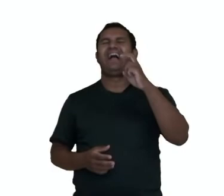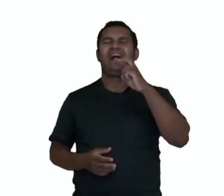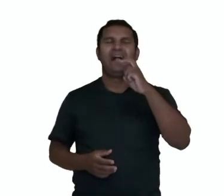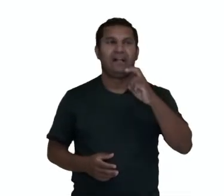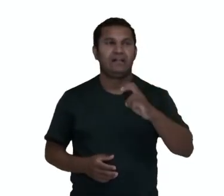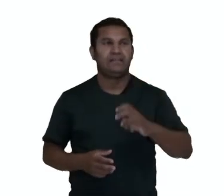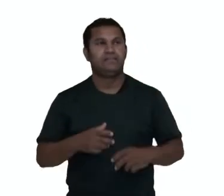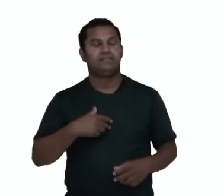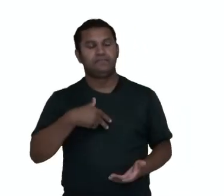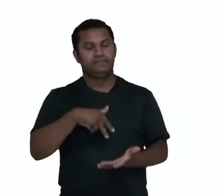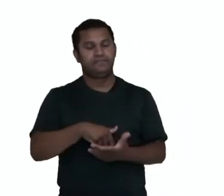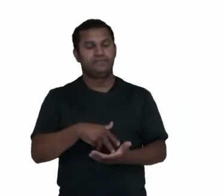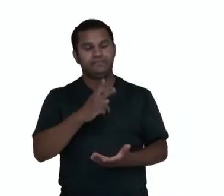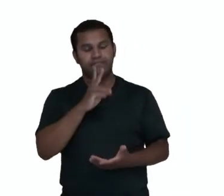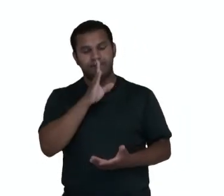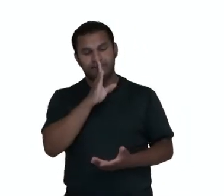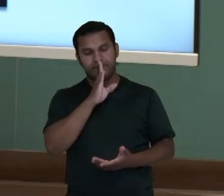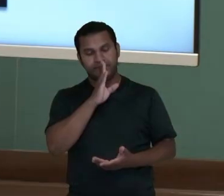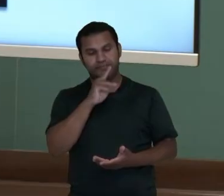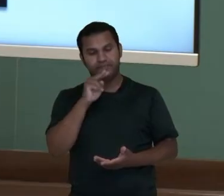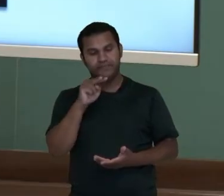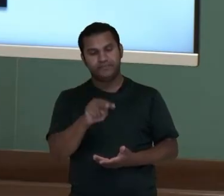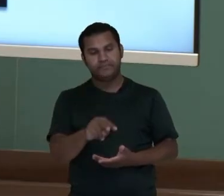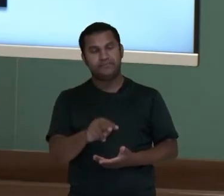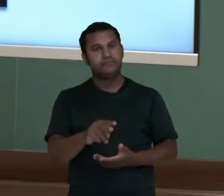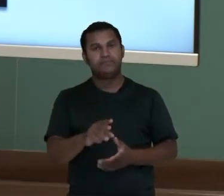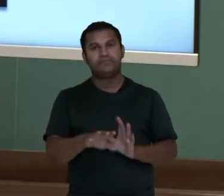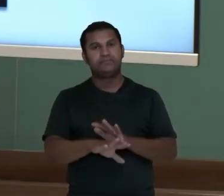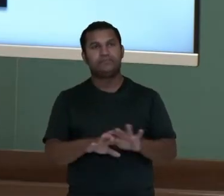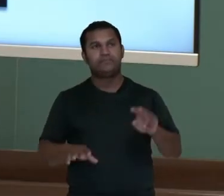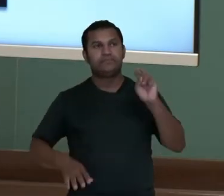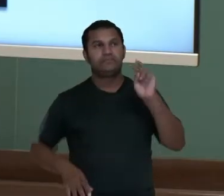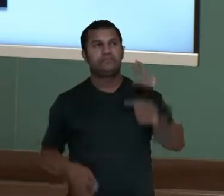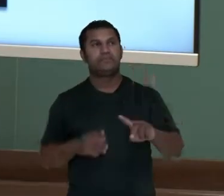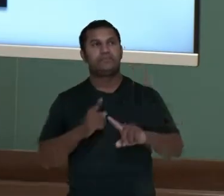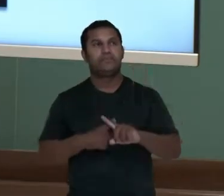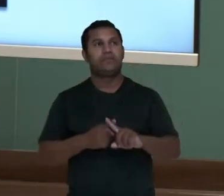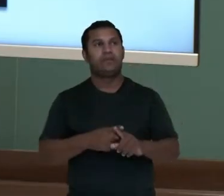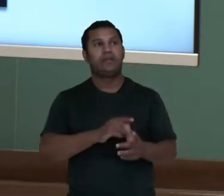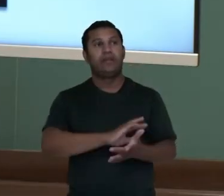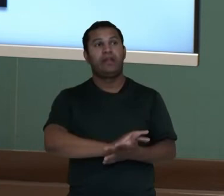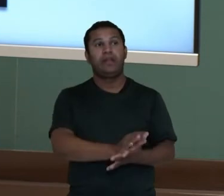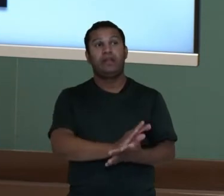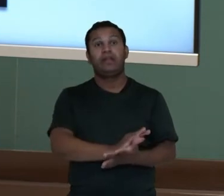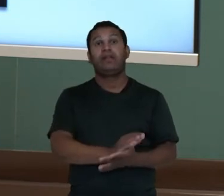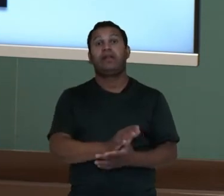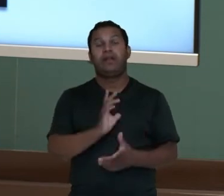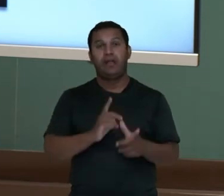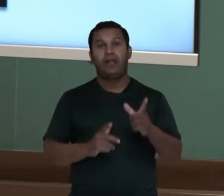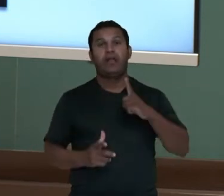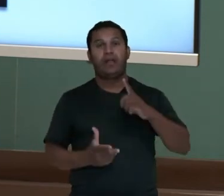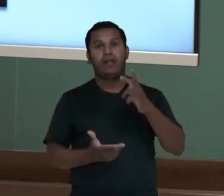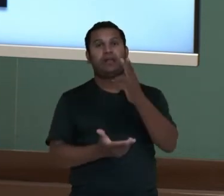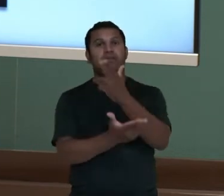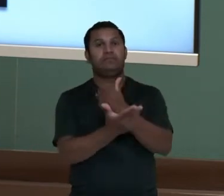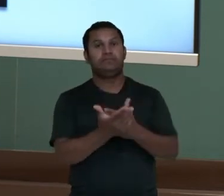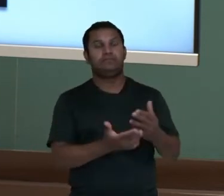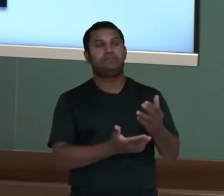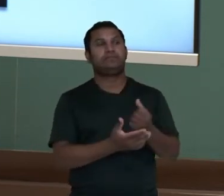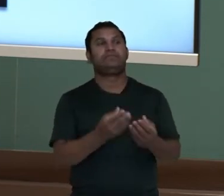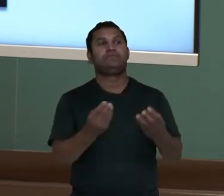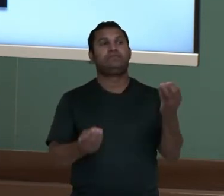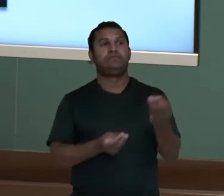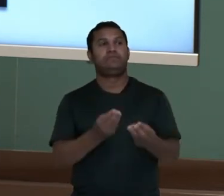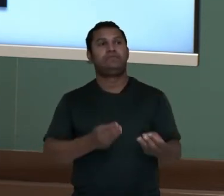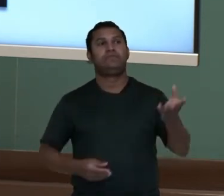rosto, e os espanhóis assistindo, né, esse martírio dessa pintura do século XIX que traz, né,